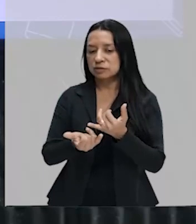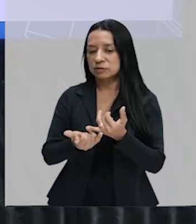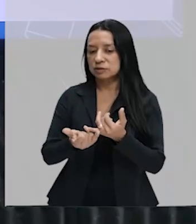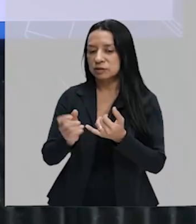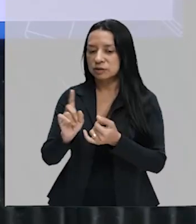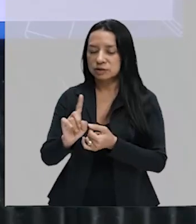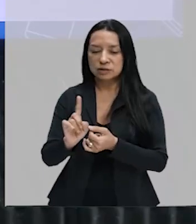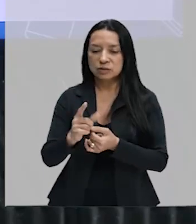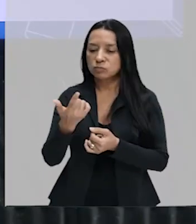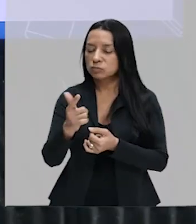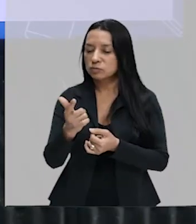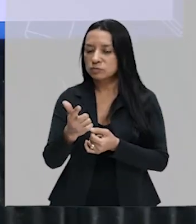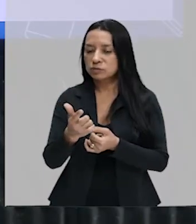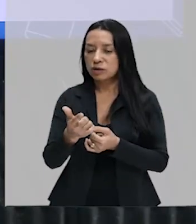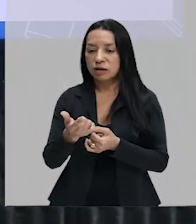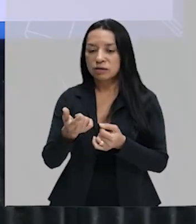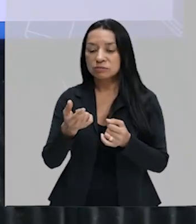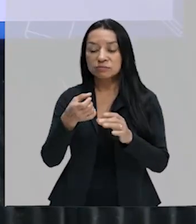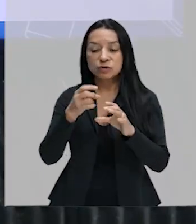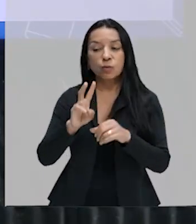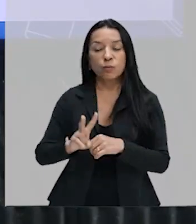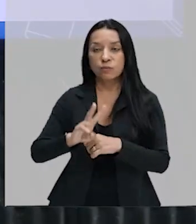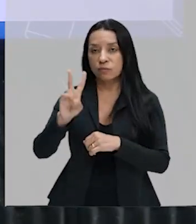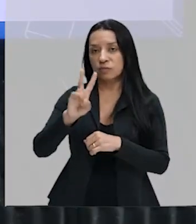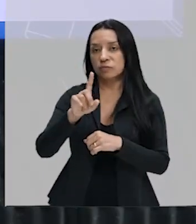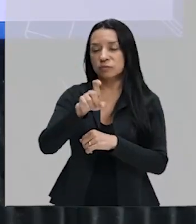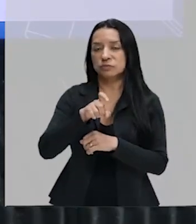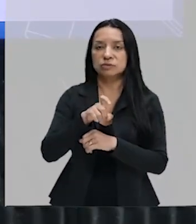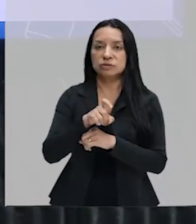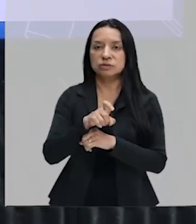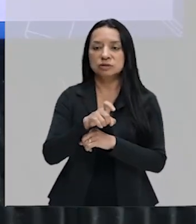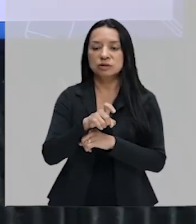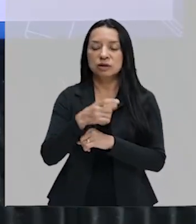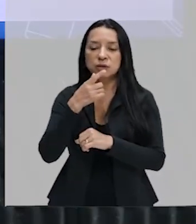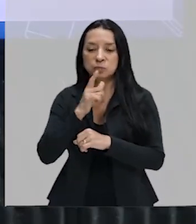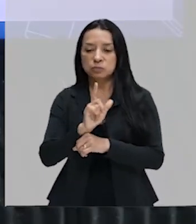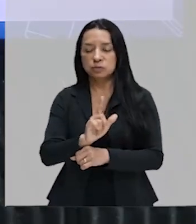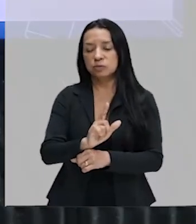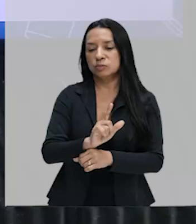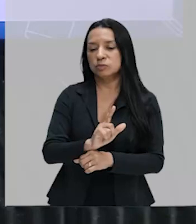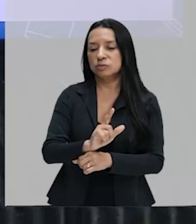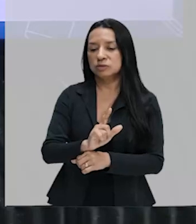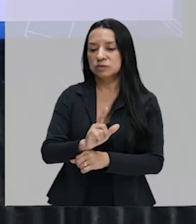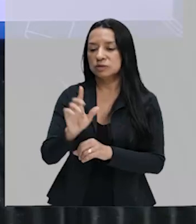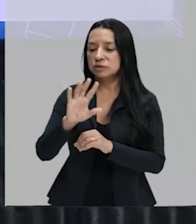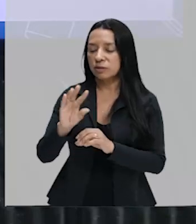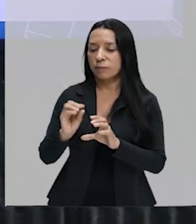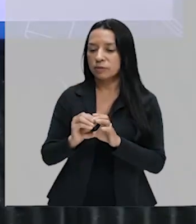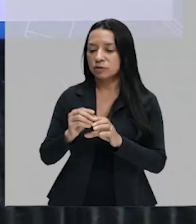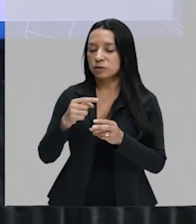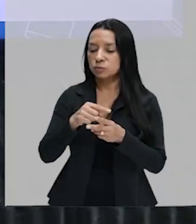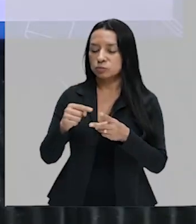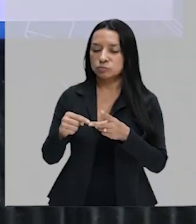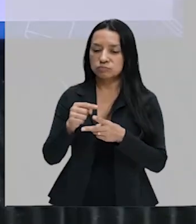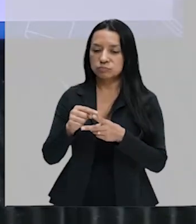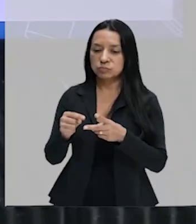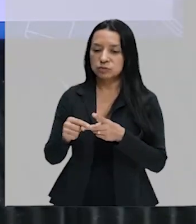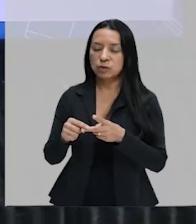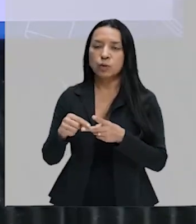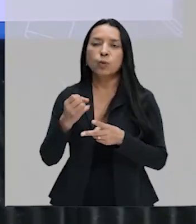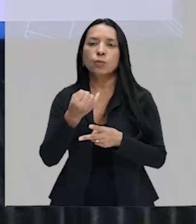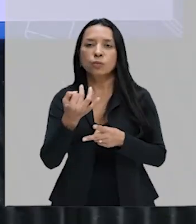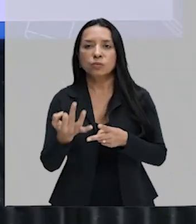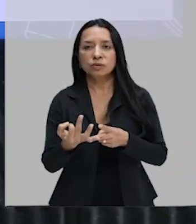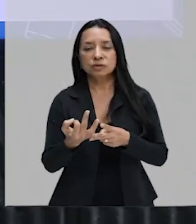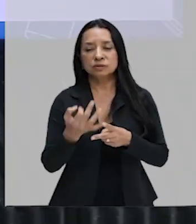fato, não tem nenhum valor de x que consiga satisfazer essas duas condições. Quais